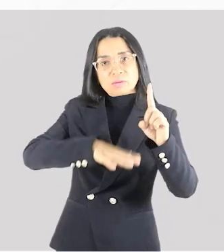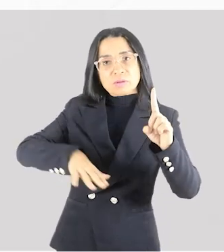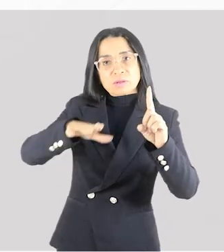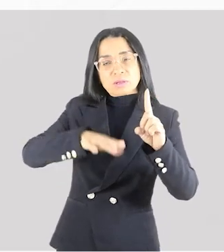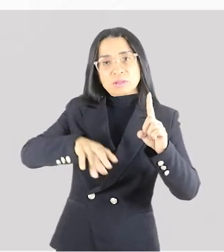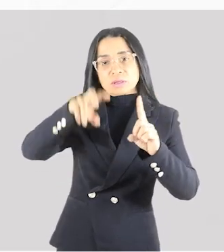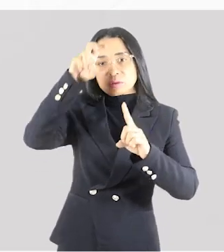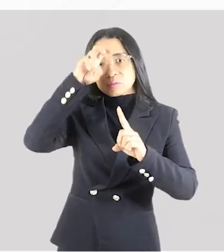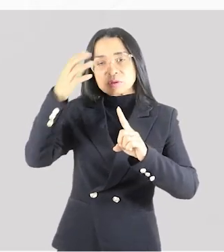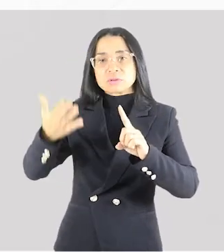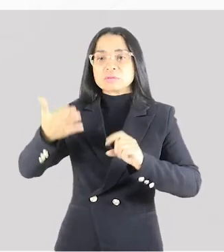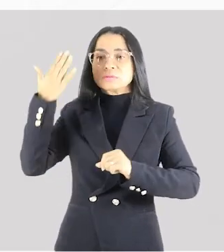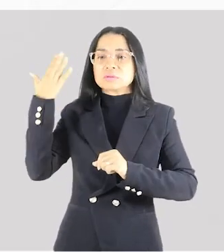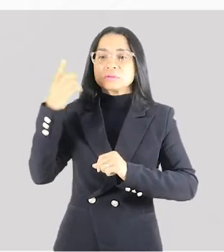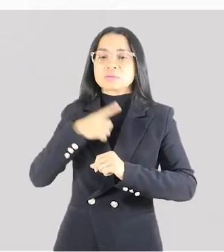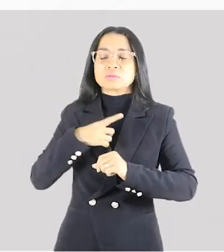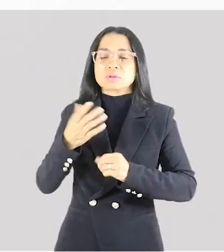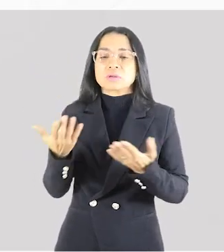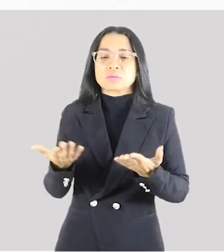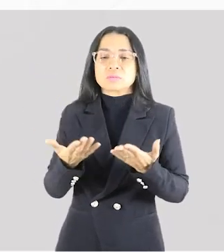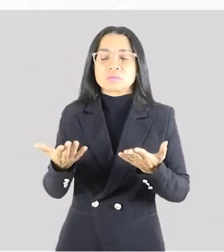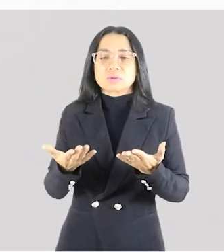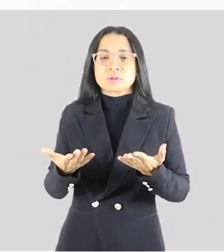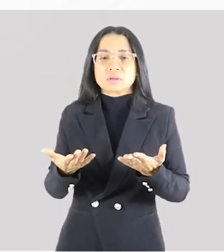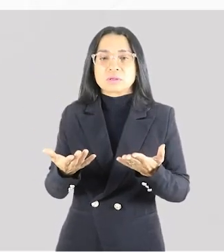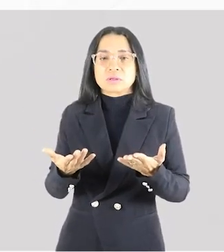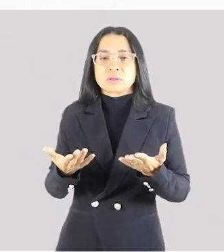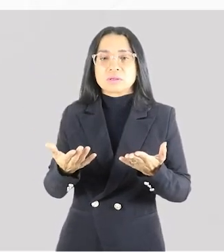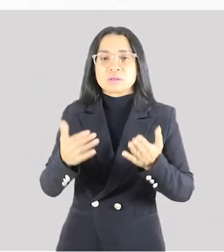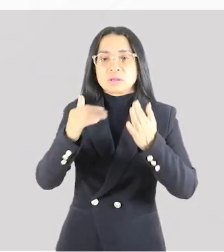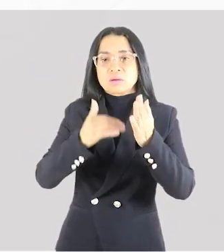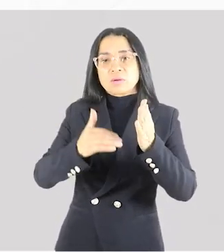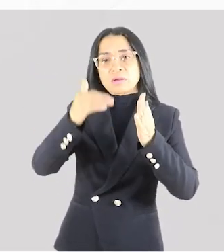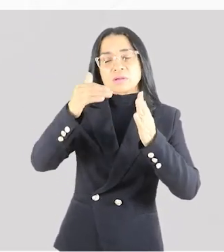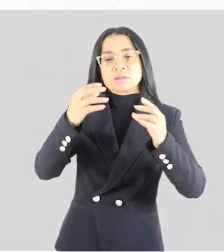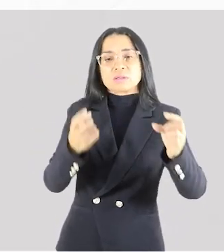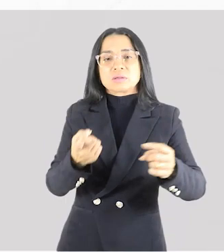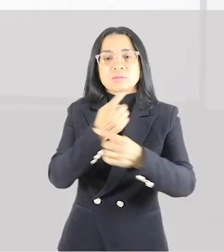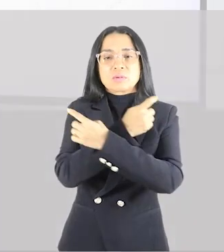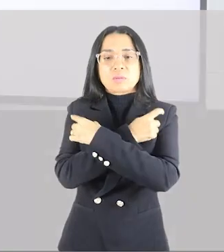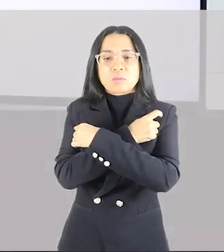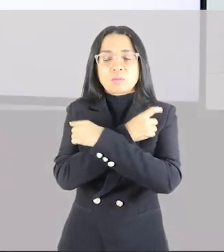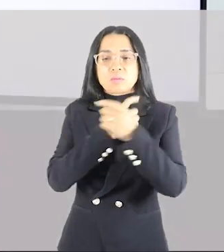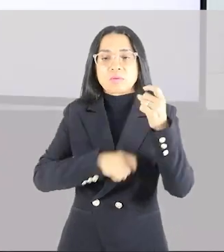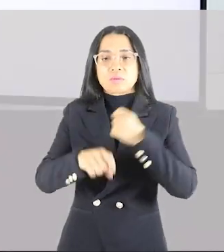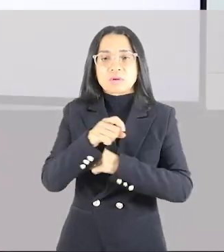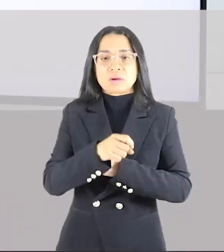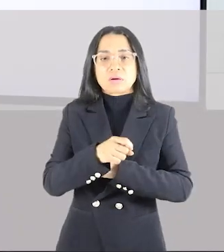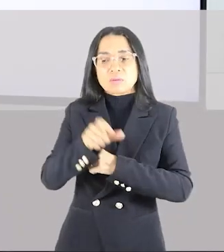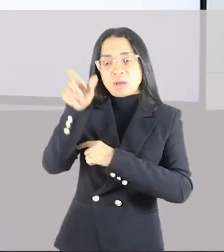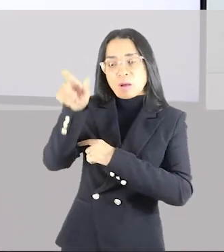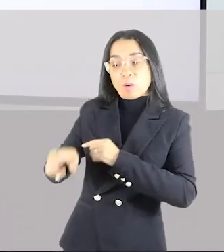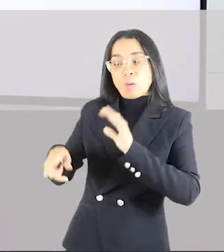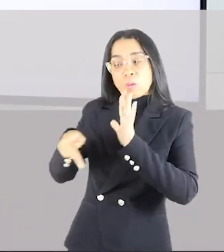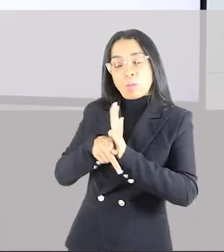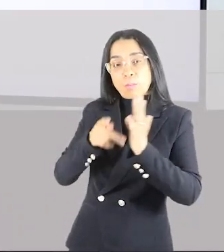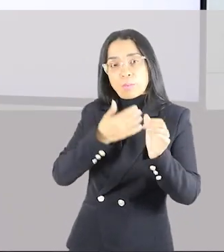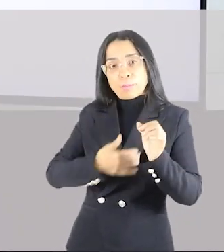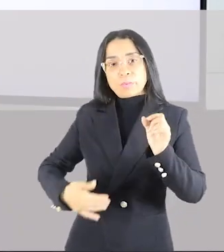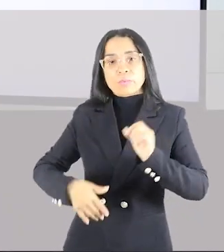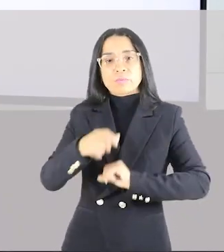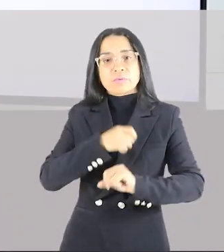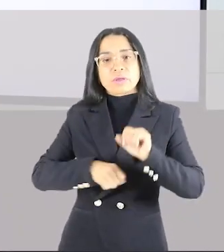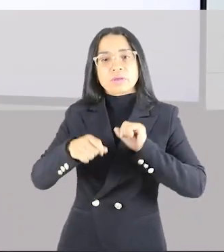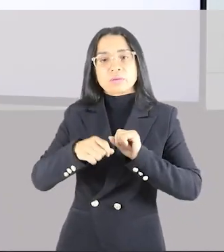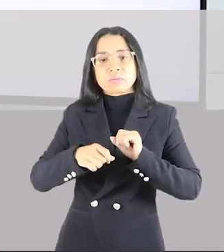Antigo. Então, você tem logo acima o faraó, que era a personificação do Estado, né, e ele era o soberano